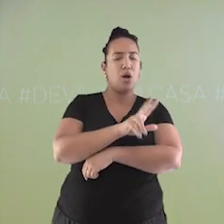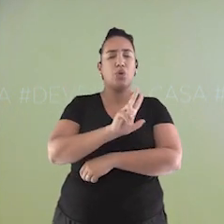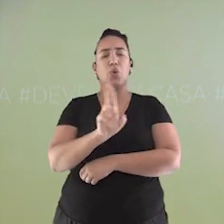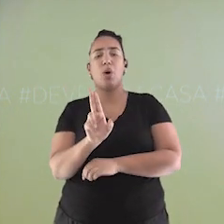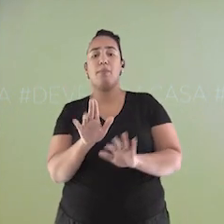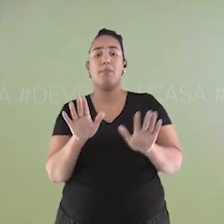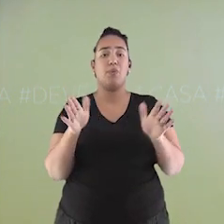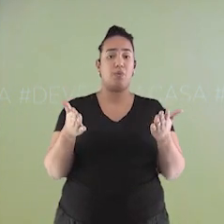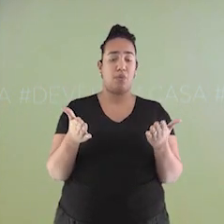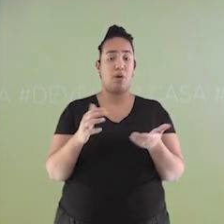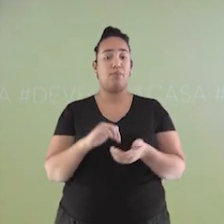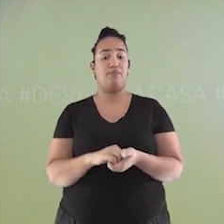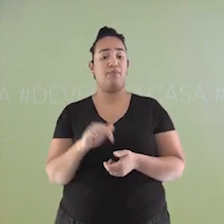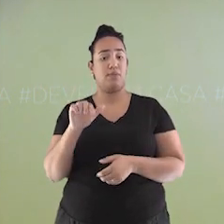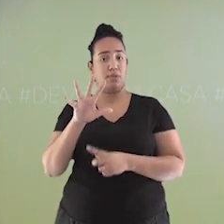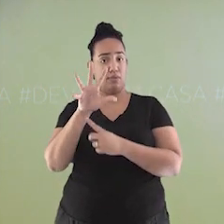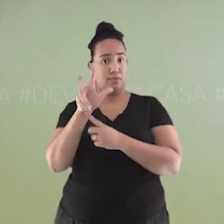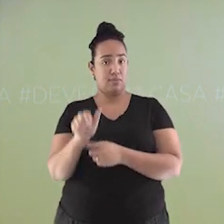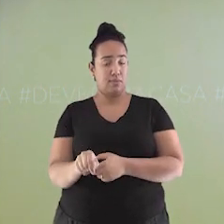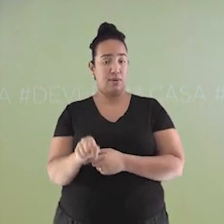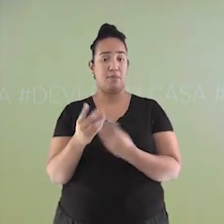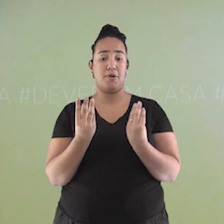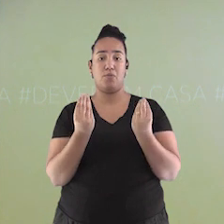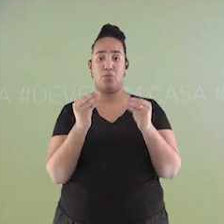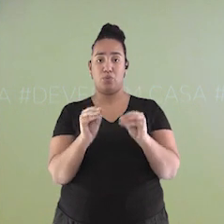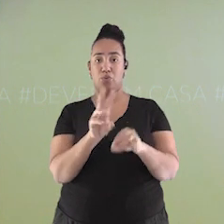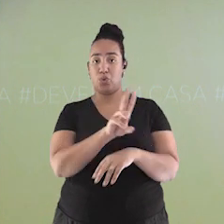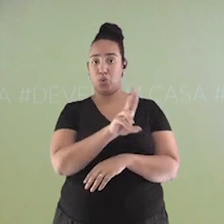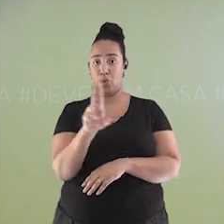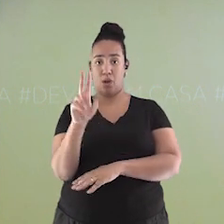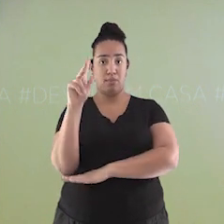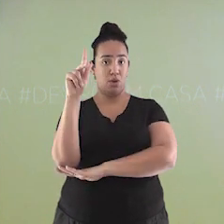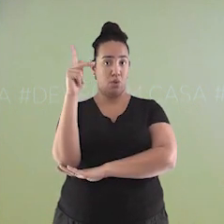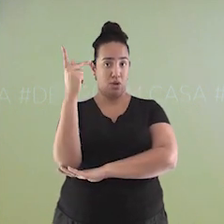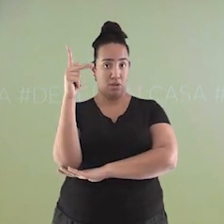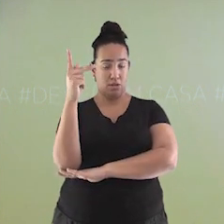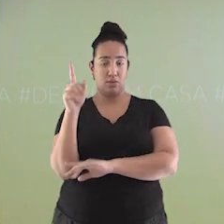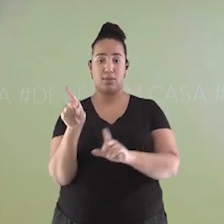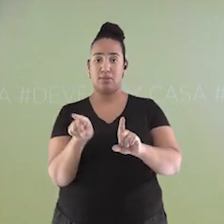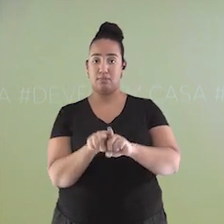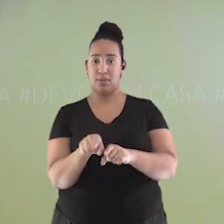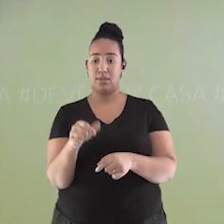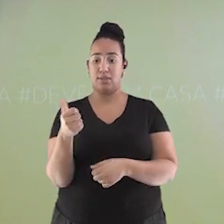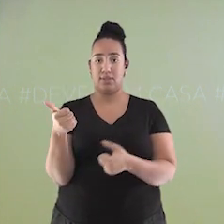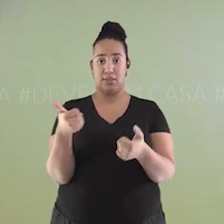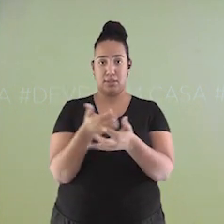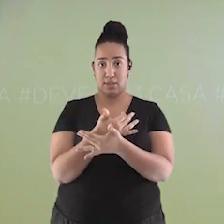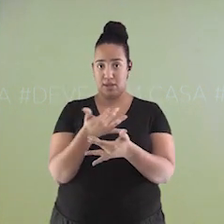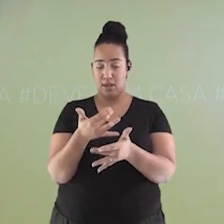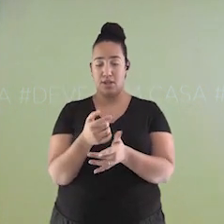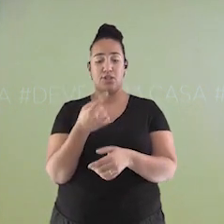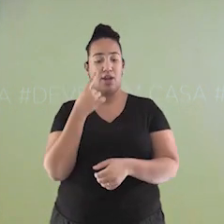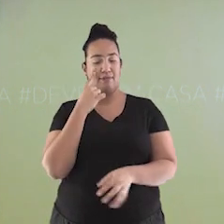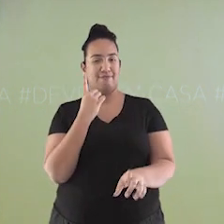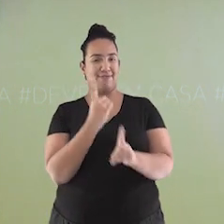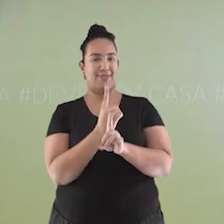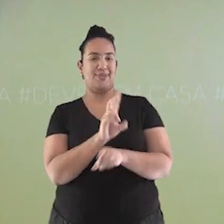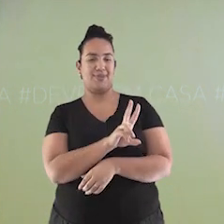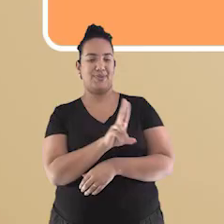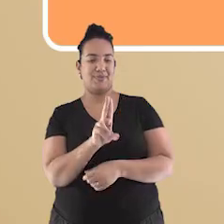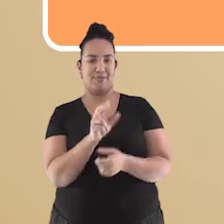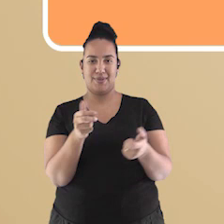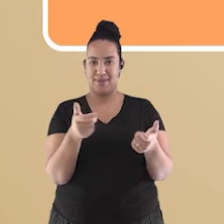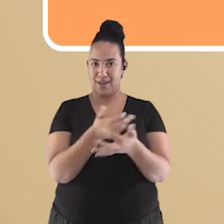Nesse mapa, eles colocaram o nome do hotel, o nome da cidade e viram direitinho o nome da